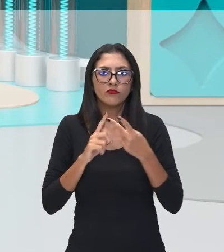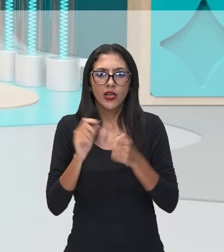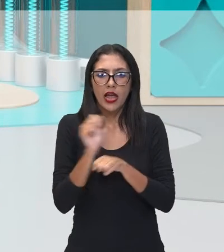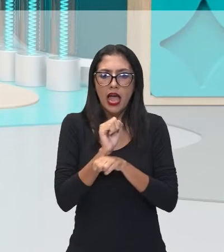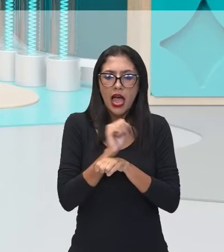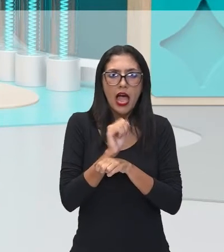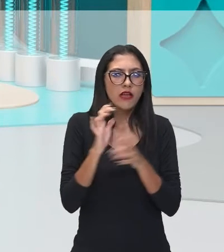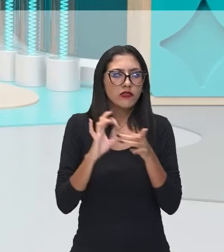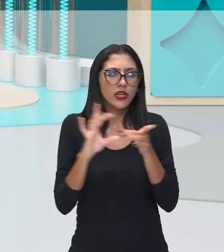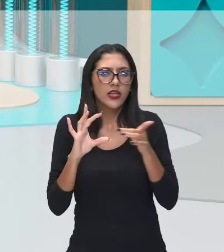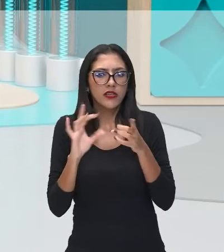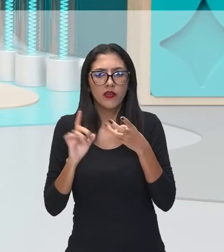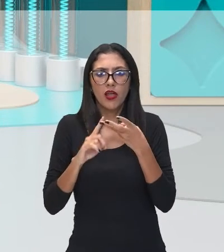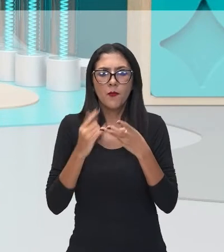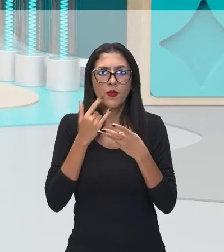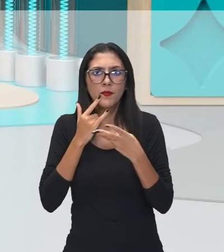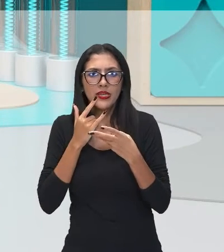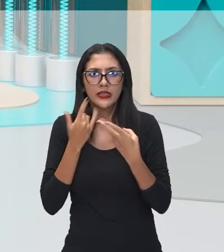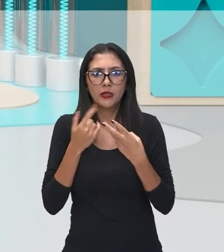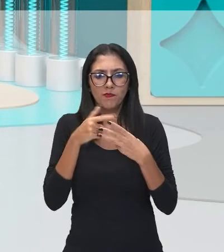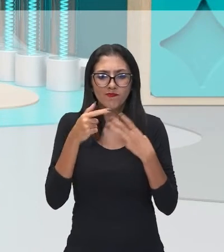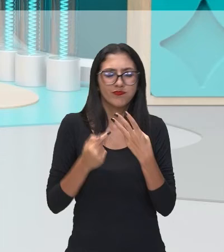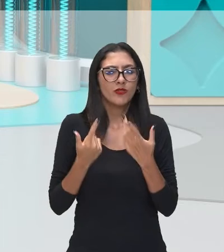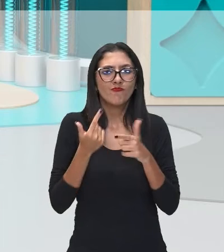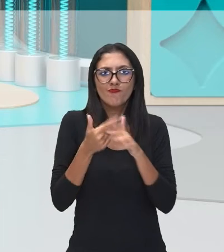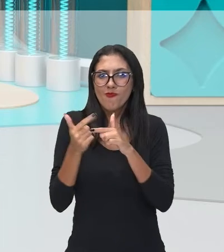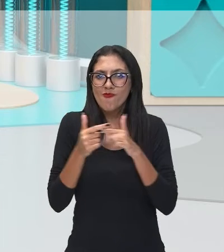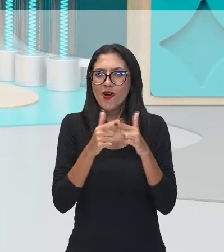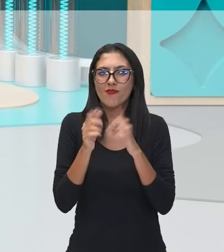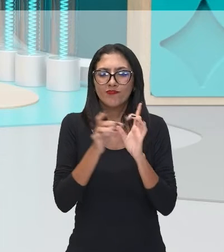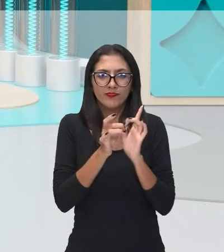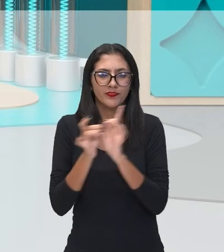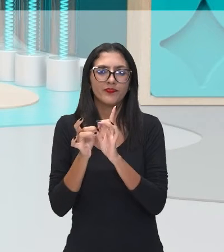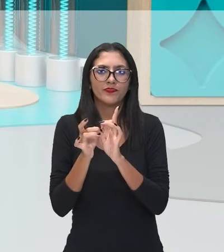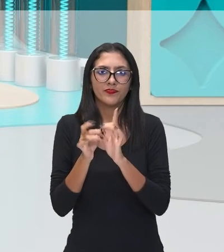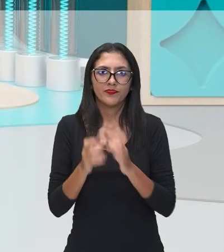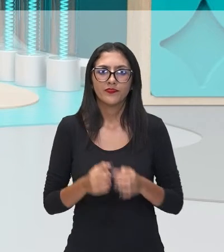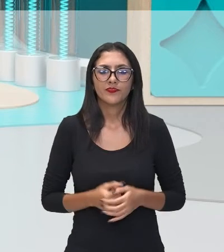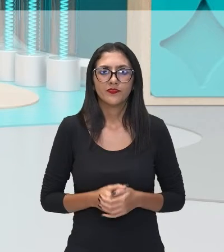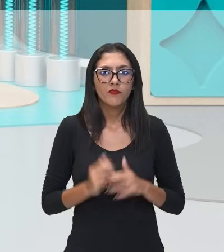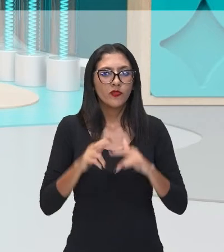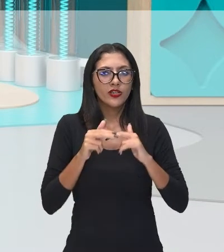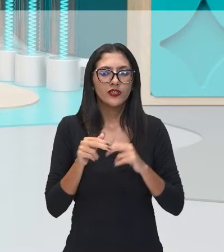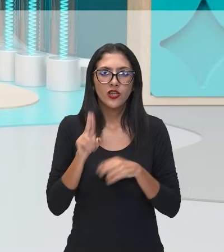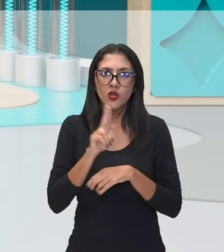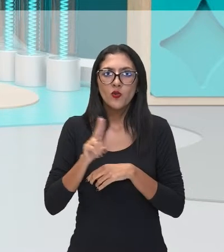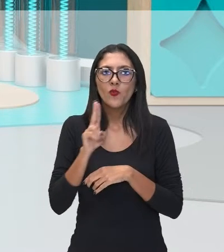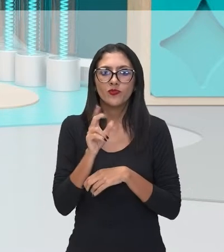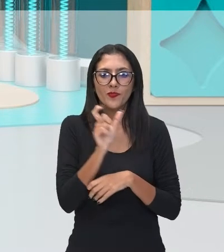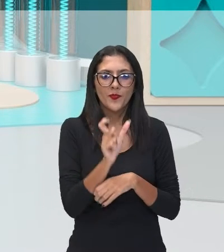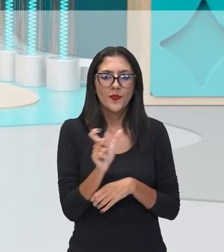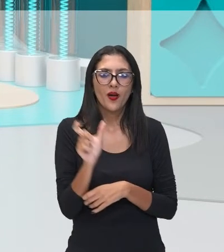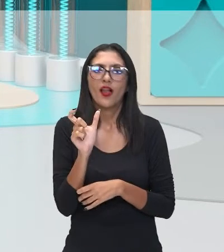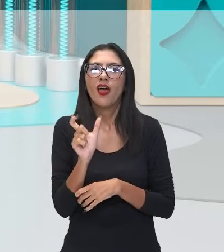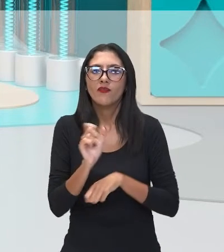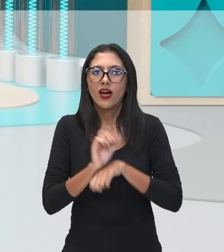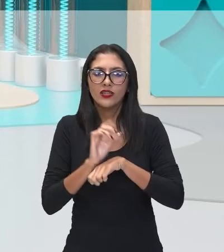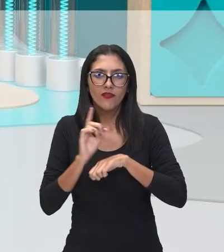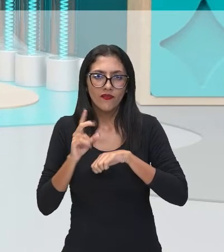que tem que se pensar de forma ampla, certo? Ele utiliza o advérbio lá para marcar essa ideia. Porque